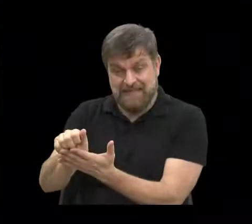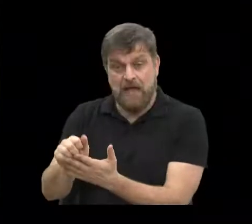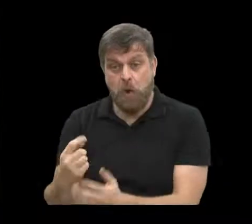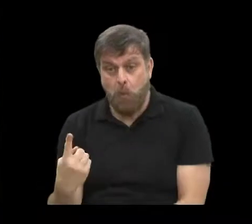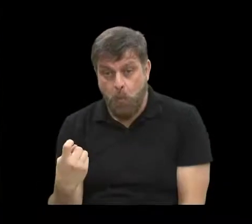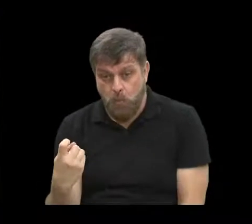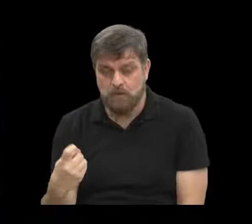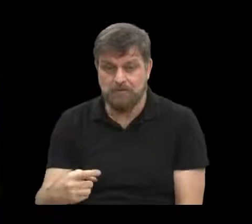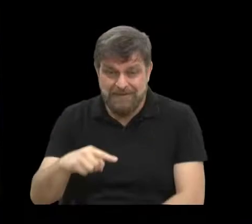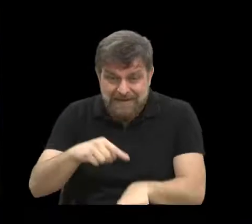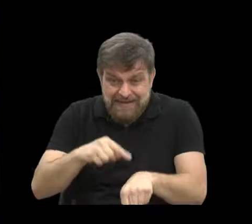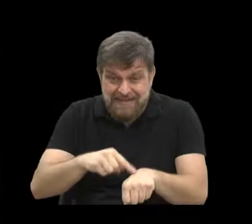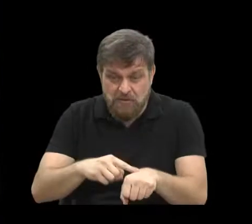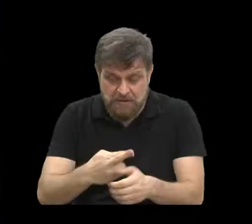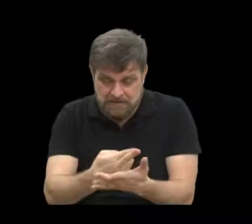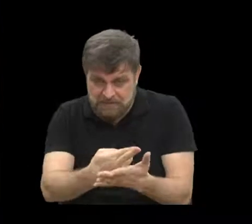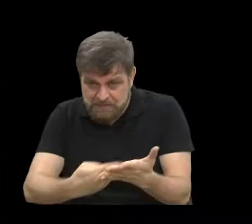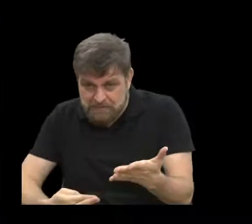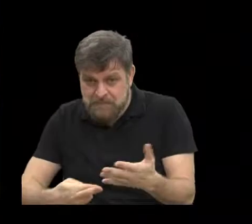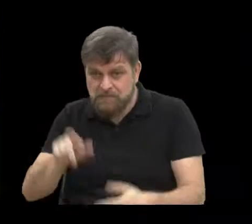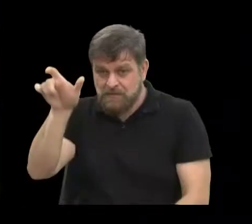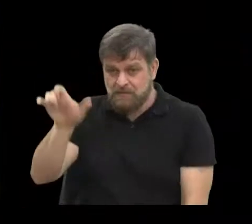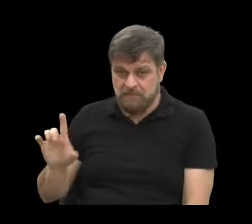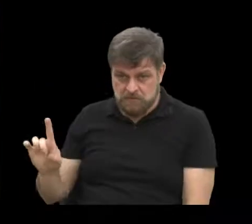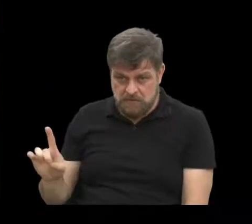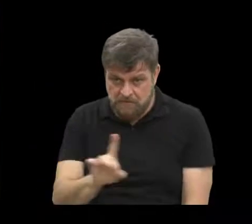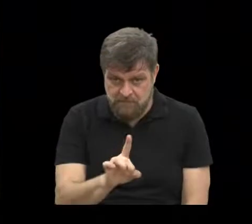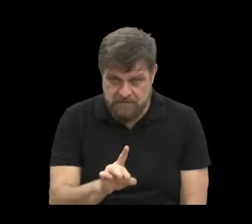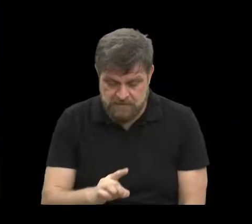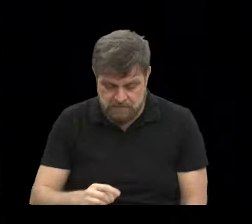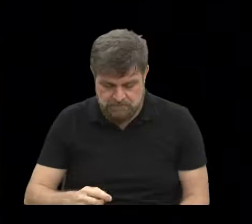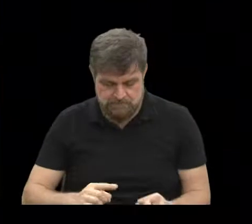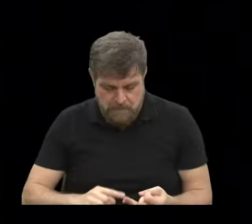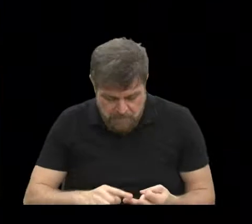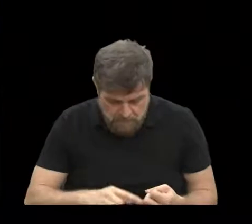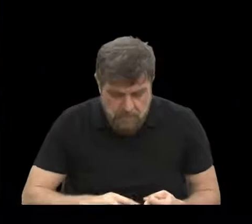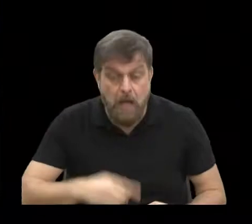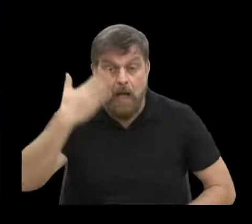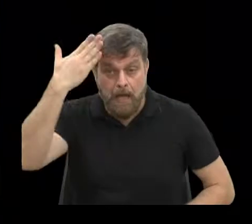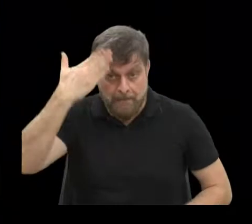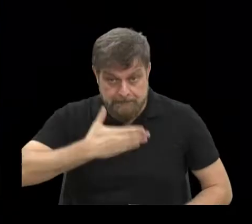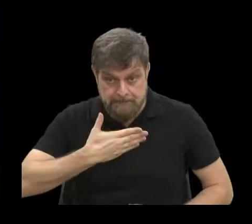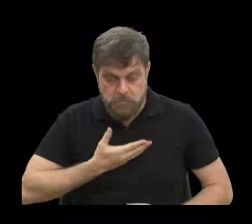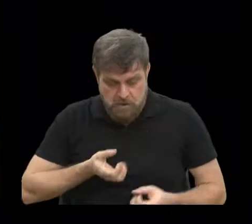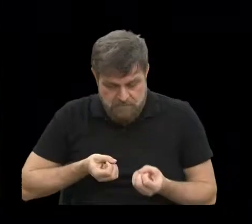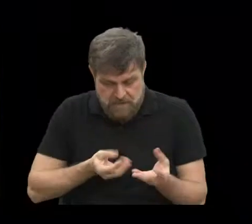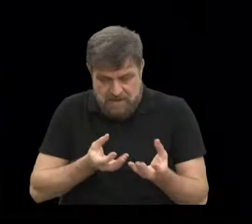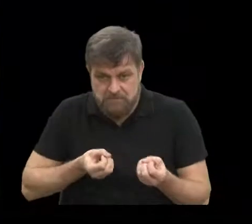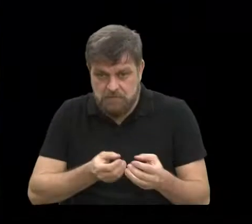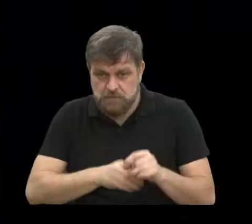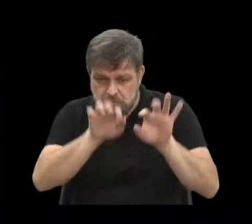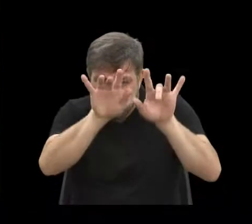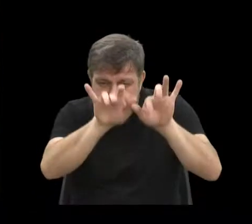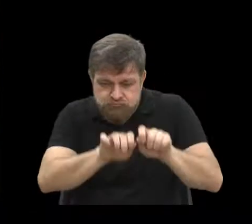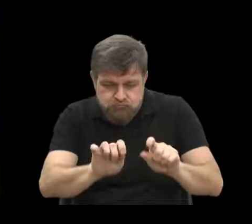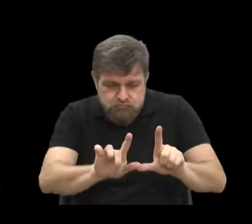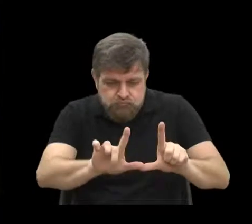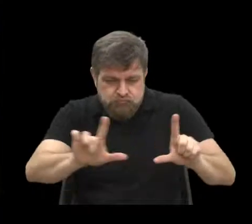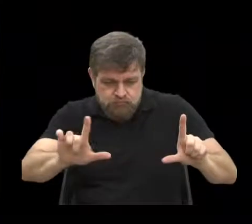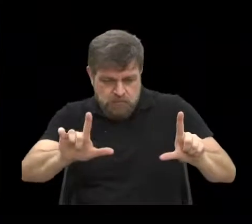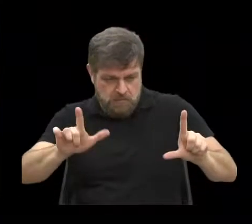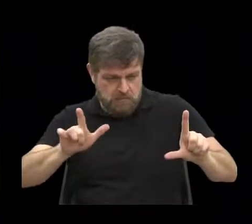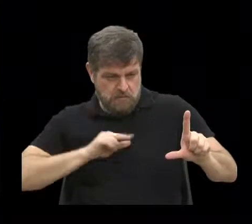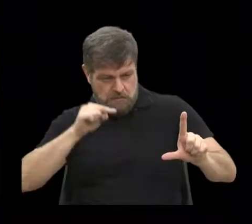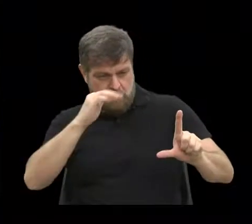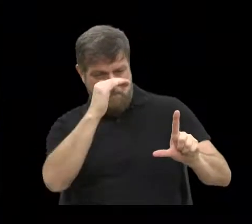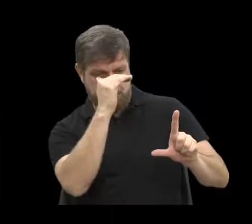Na hora do requerimento, o requerente ele ratifica essas informações, então ele confirma se essas informações que estão aparecendo lá para nós, que estão no